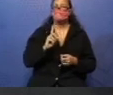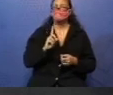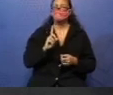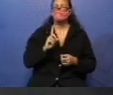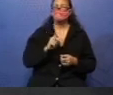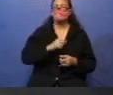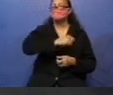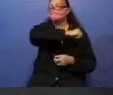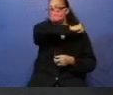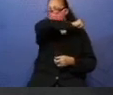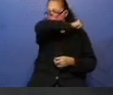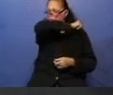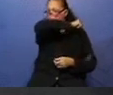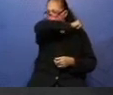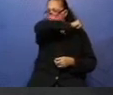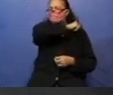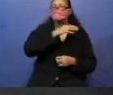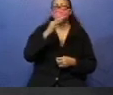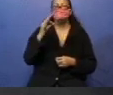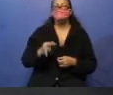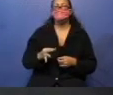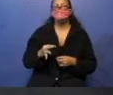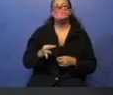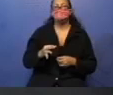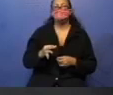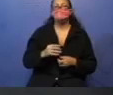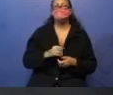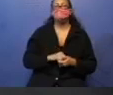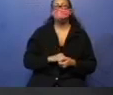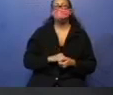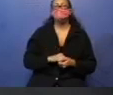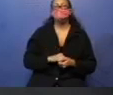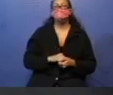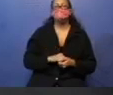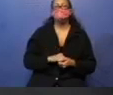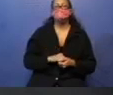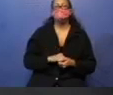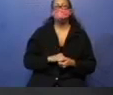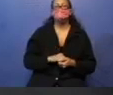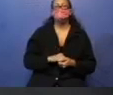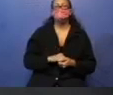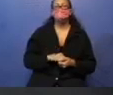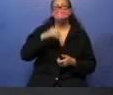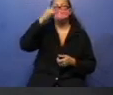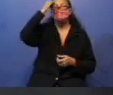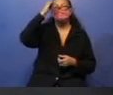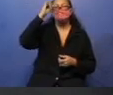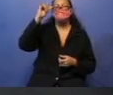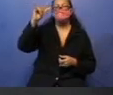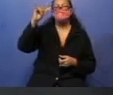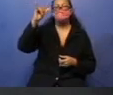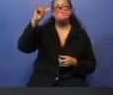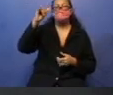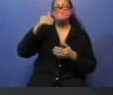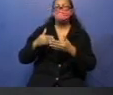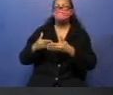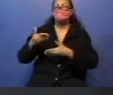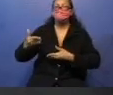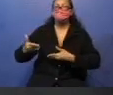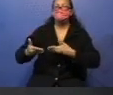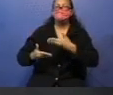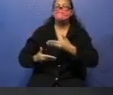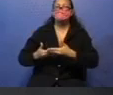para não espirrar na outra pessoa. Então, vai no braço, cubra a boca. Evite compartilhar objetos